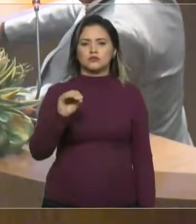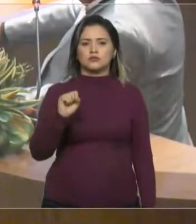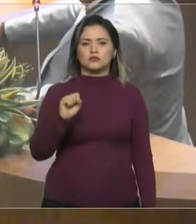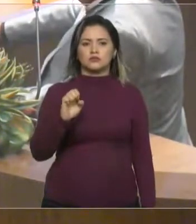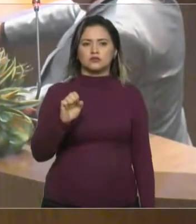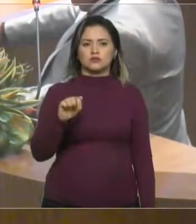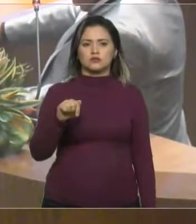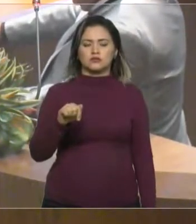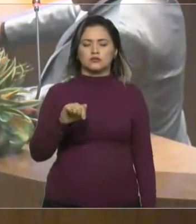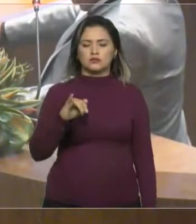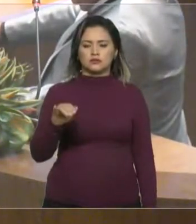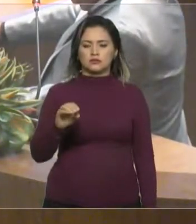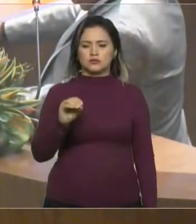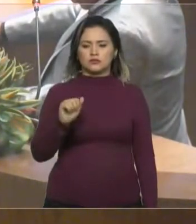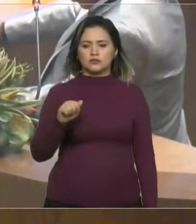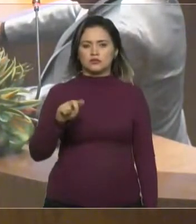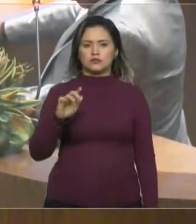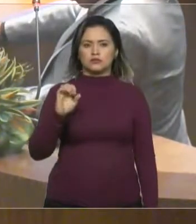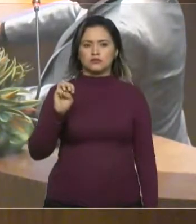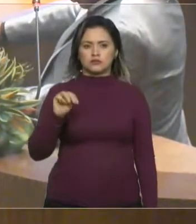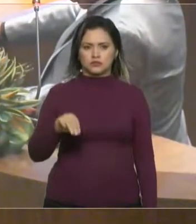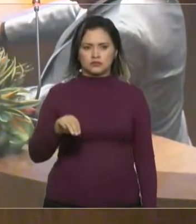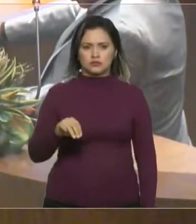Anjos. Quero